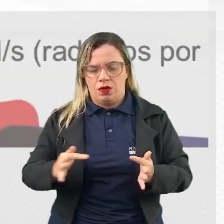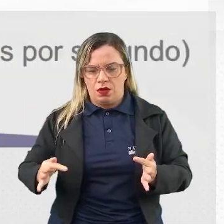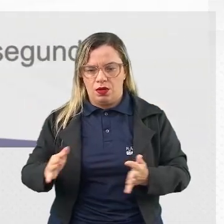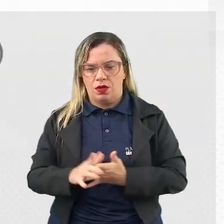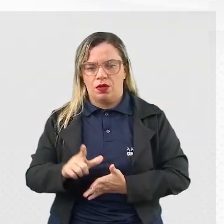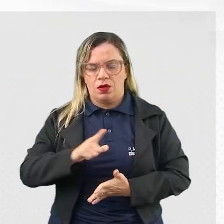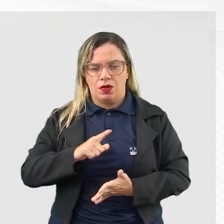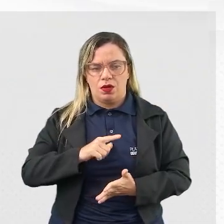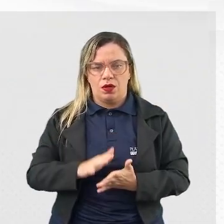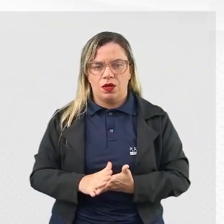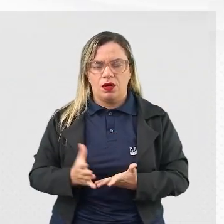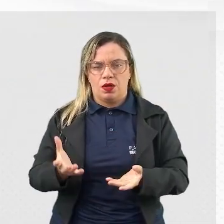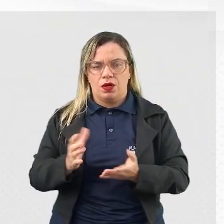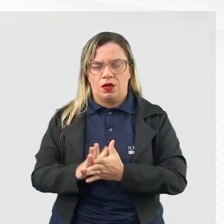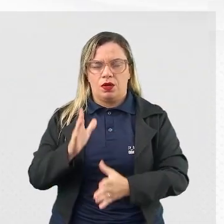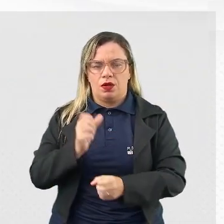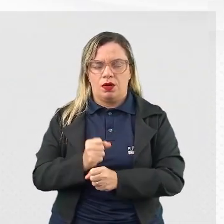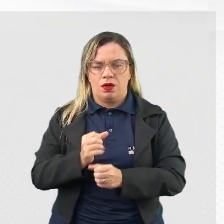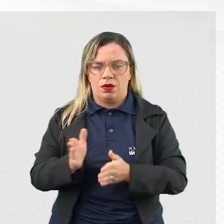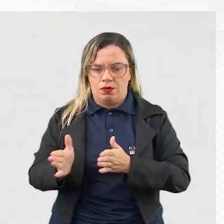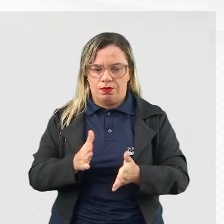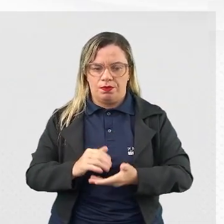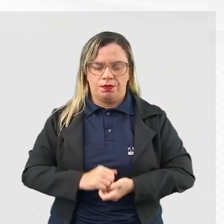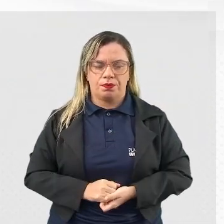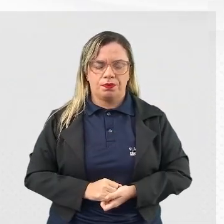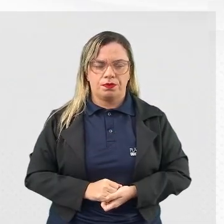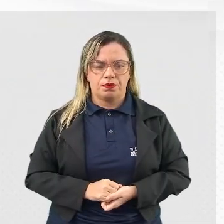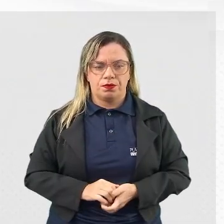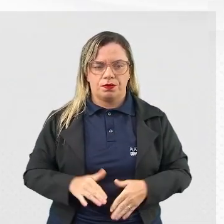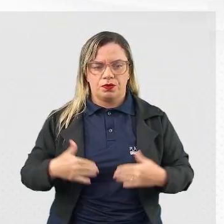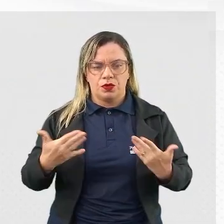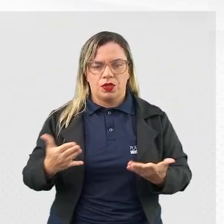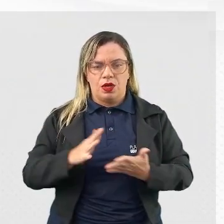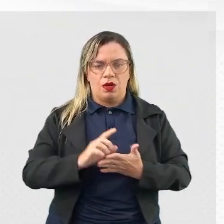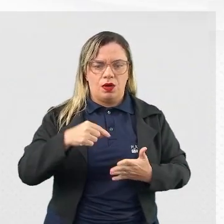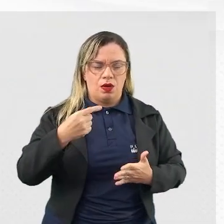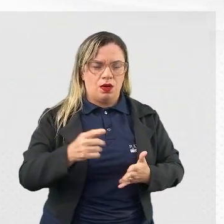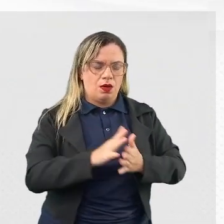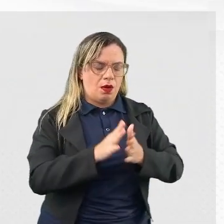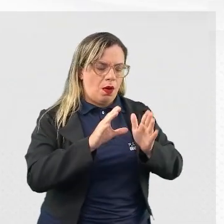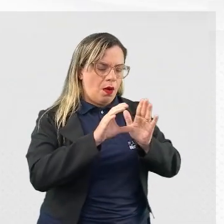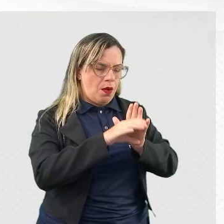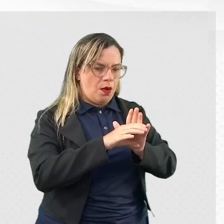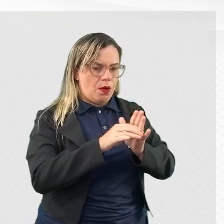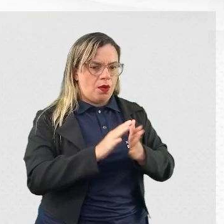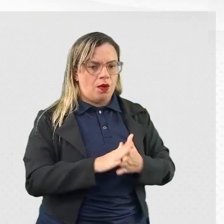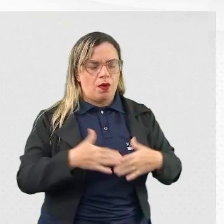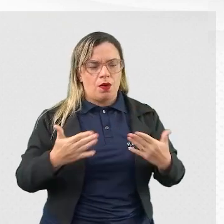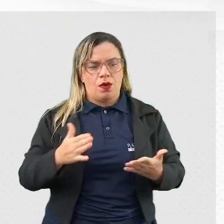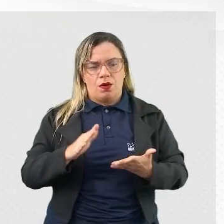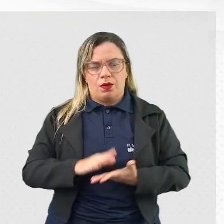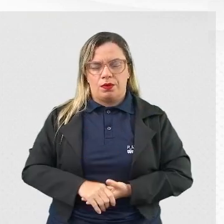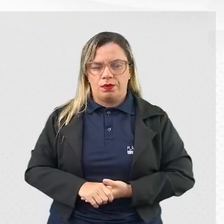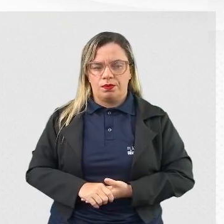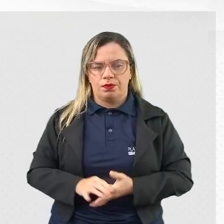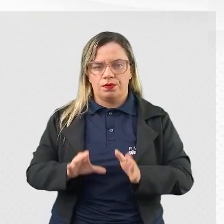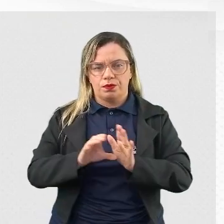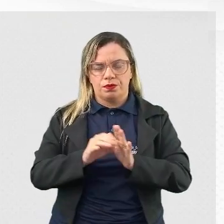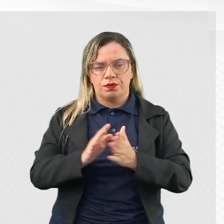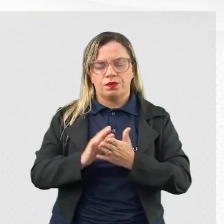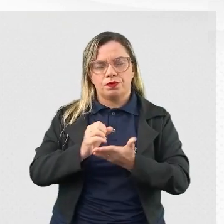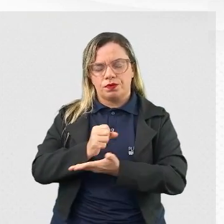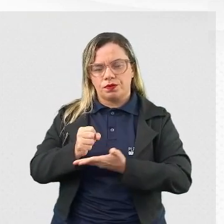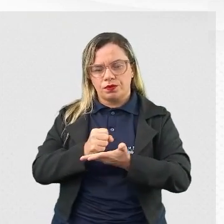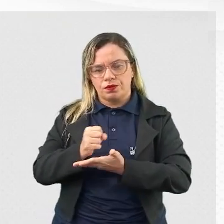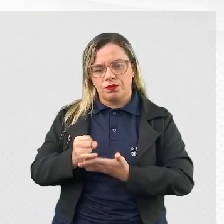para o outro conceito. Agora já não é um conceito básico, já assim, aqueles são conceitos fundamentais,